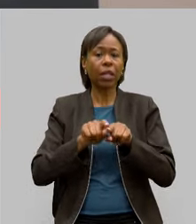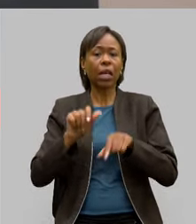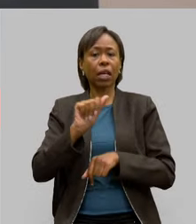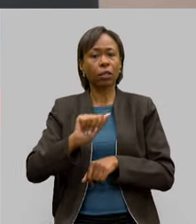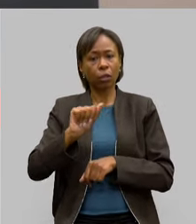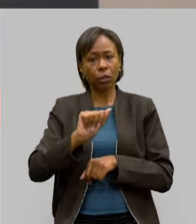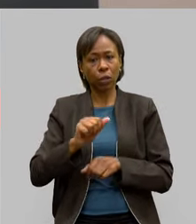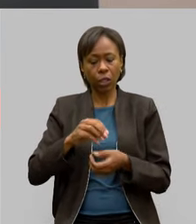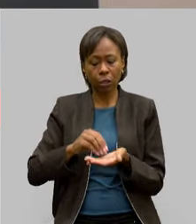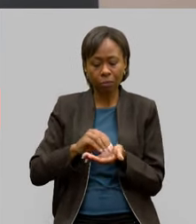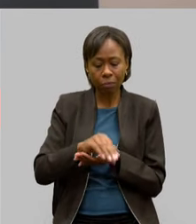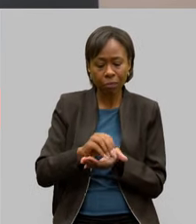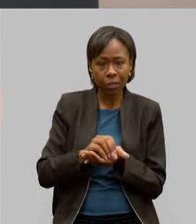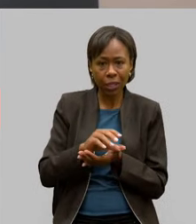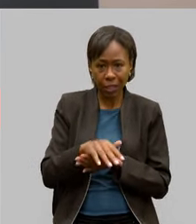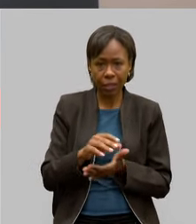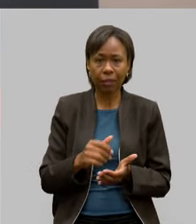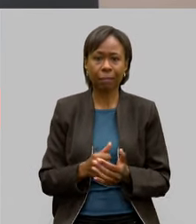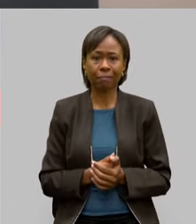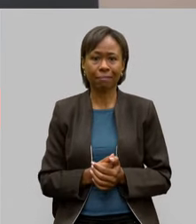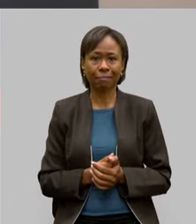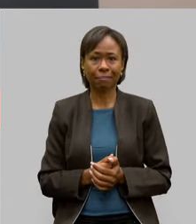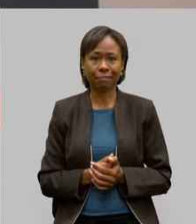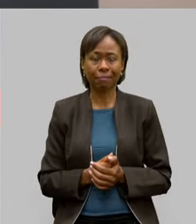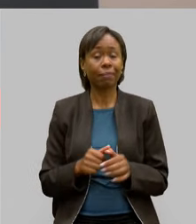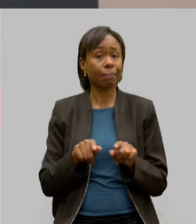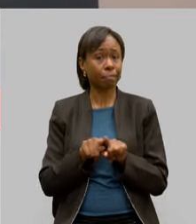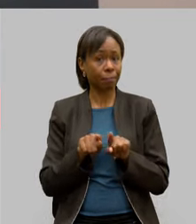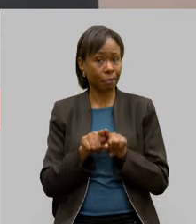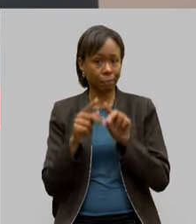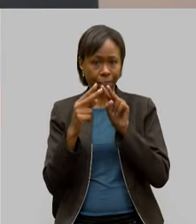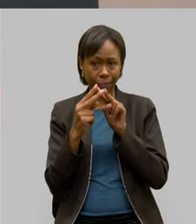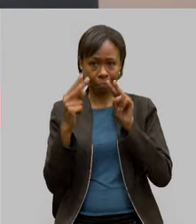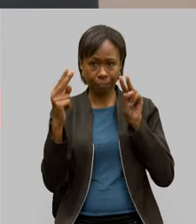plantio também participa conosco de maneira